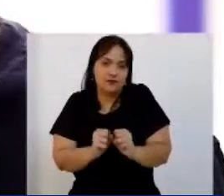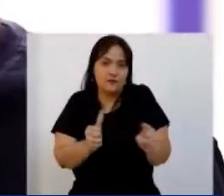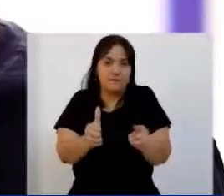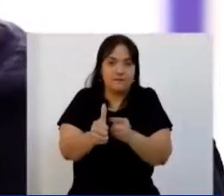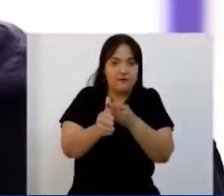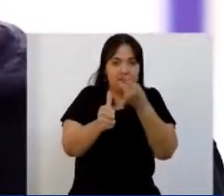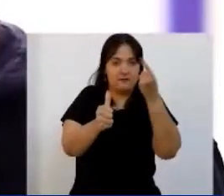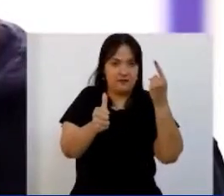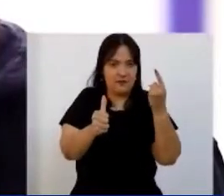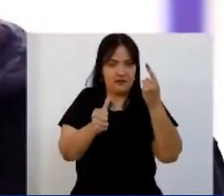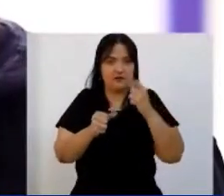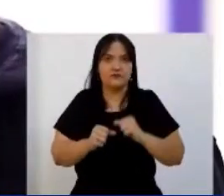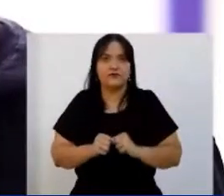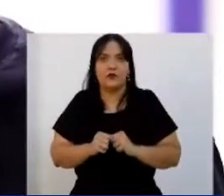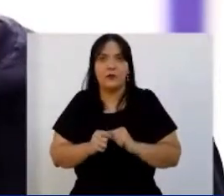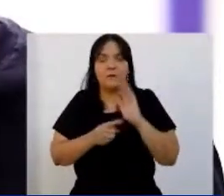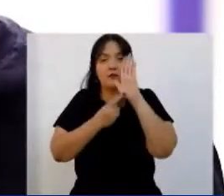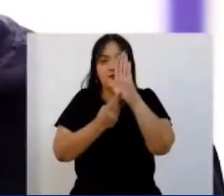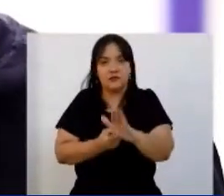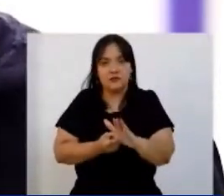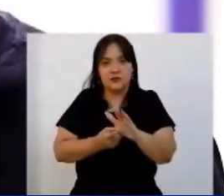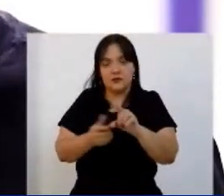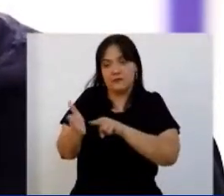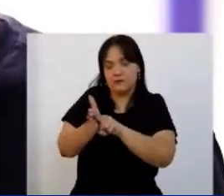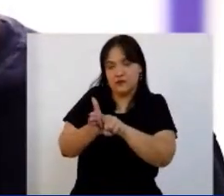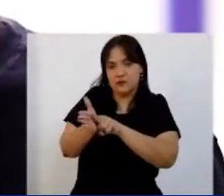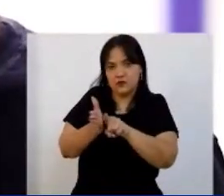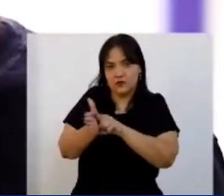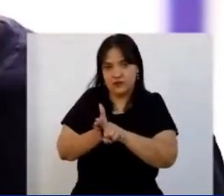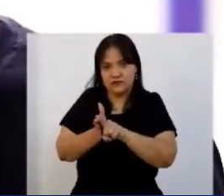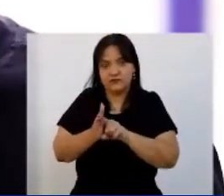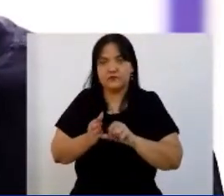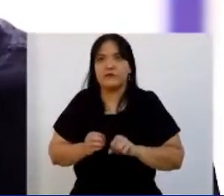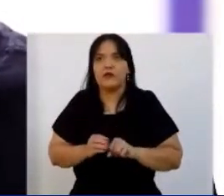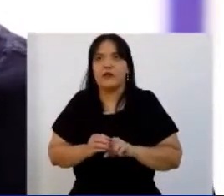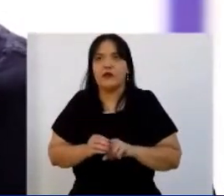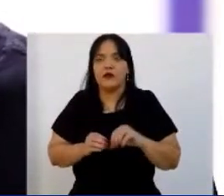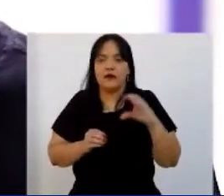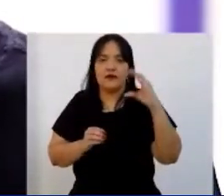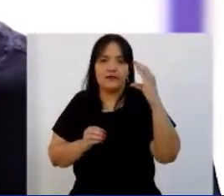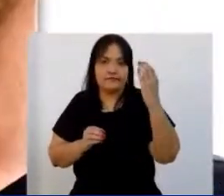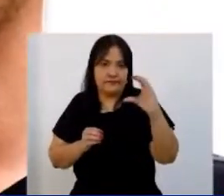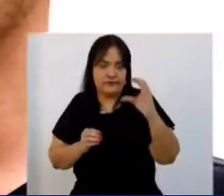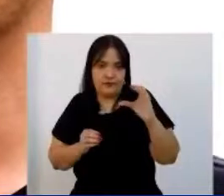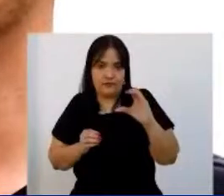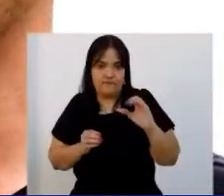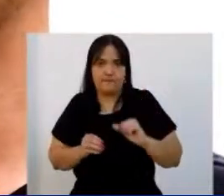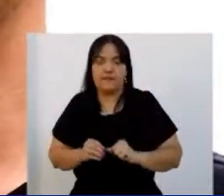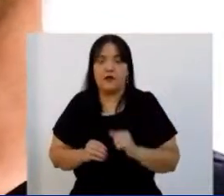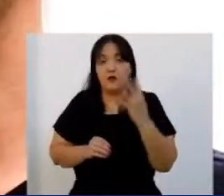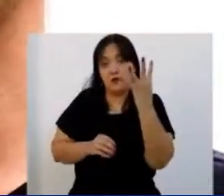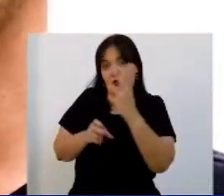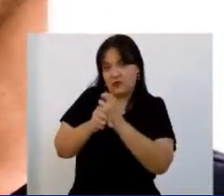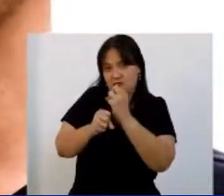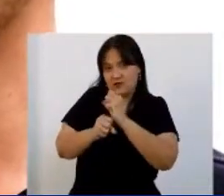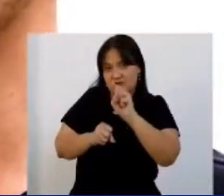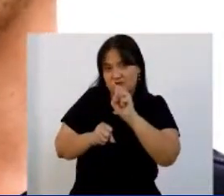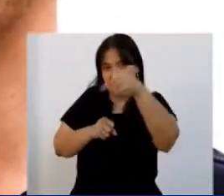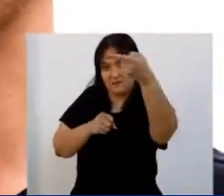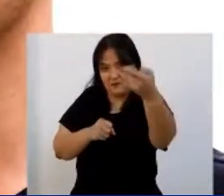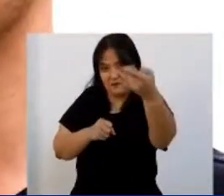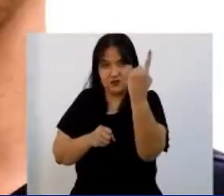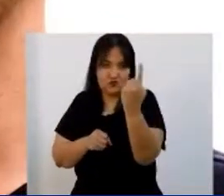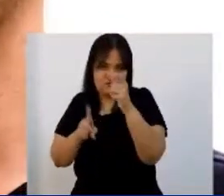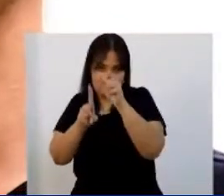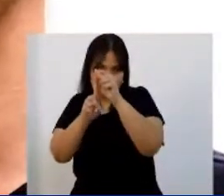e apresentar pela primeira vez um trabalho, um evento acadêmico, foi no tema de migração internacional. Hoje, 4 anos depois, há